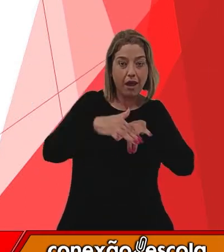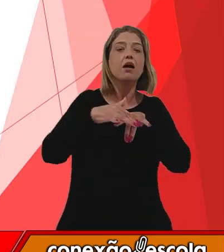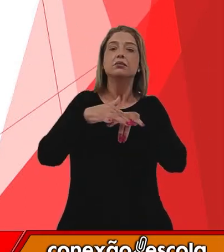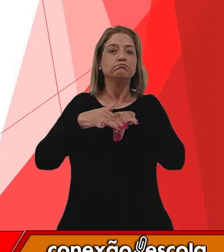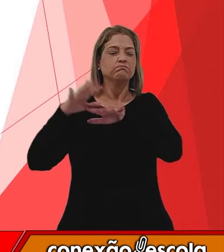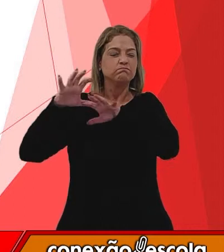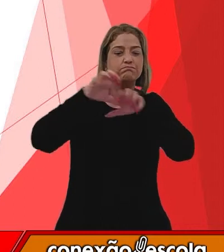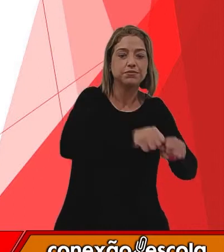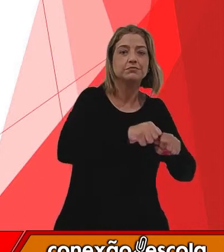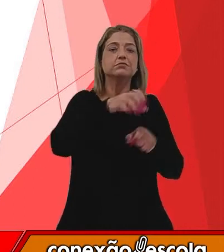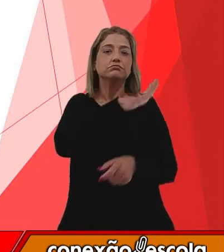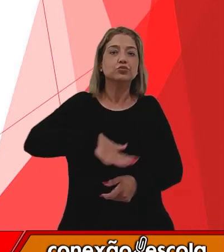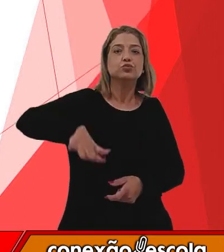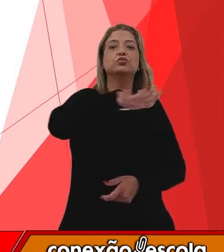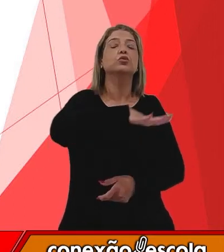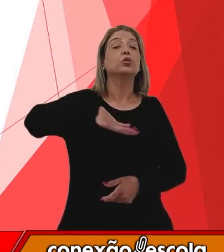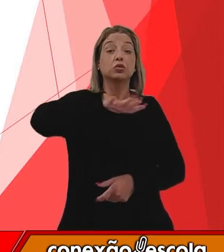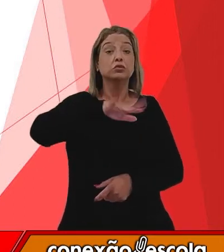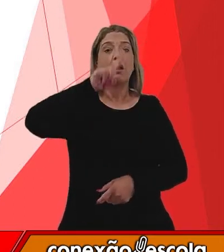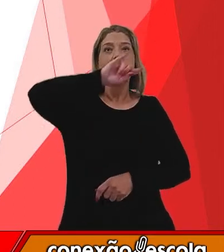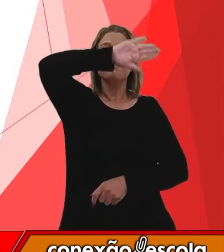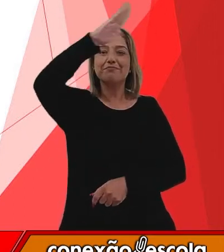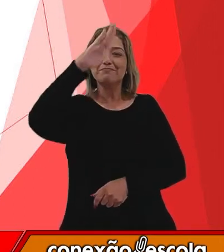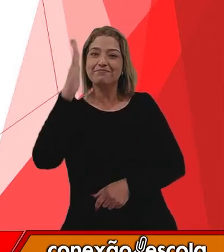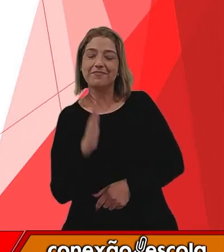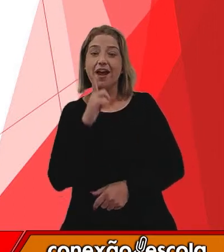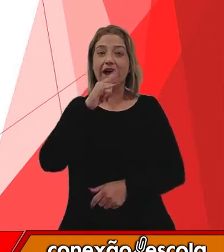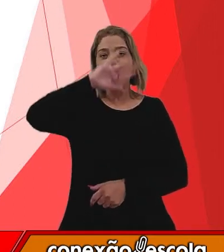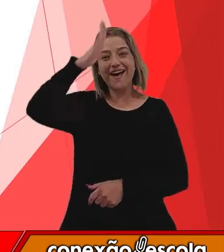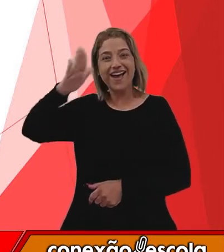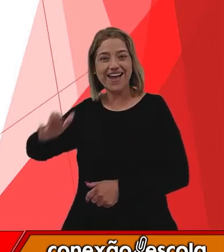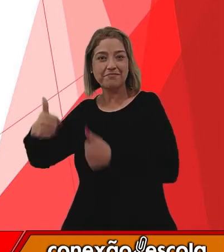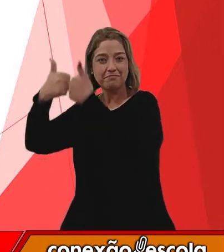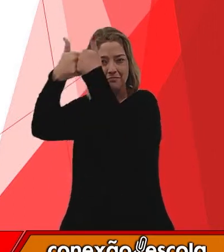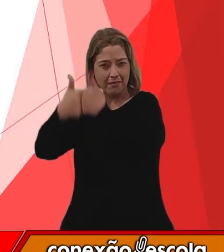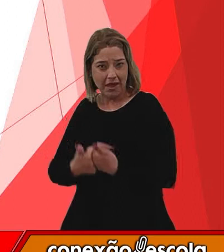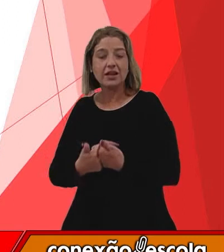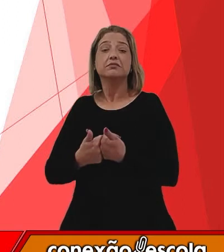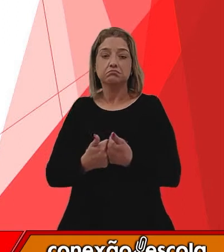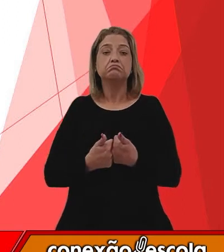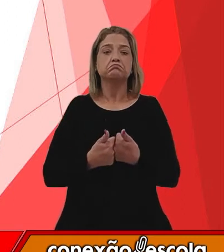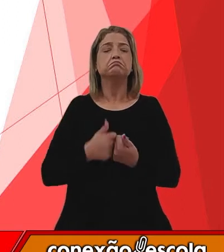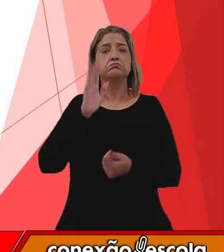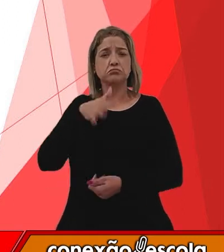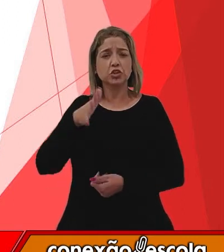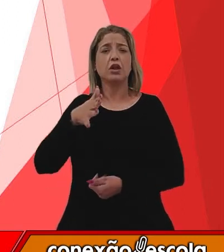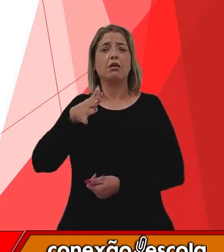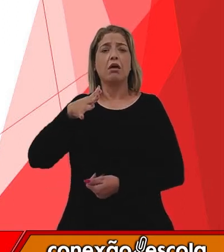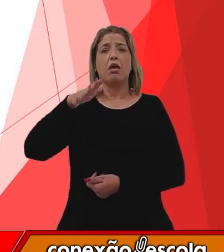parte, expandindo-se principalmente pelo litoral. Passado algum tempo, a Espanha, que também havia chegado ao nosso